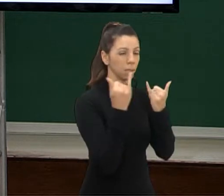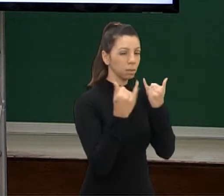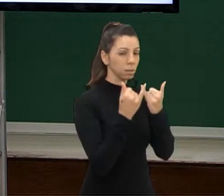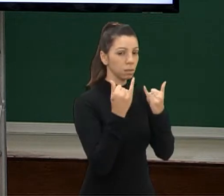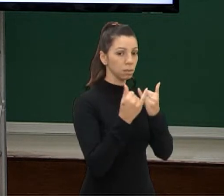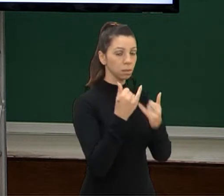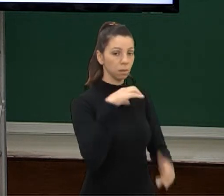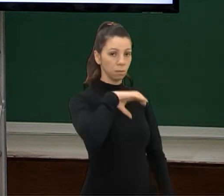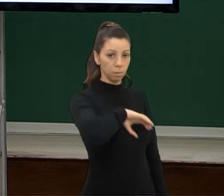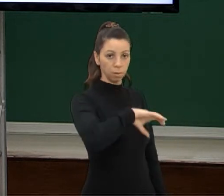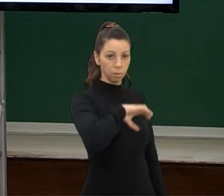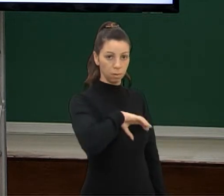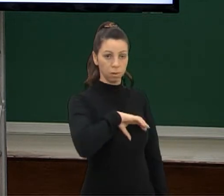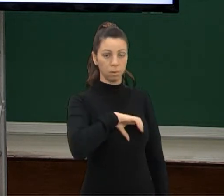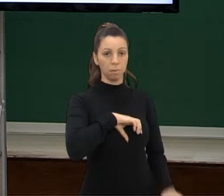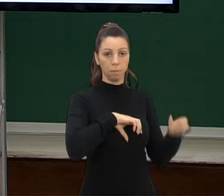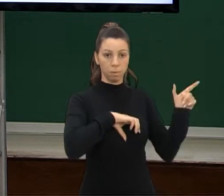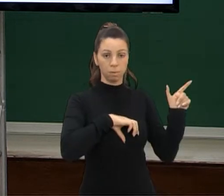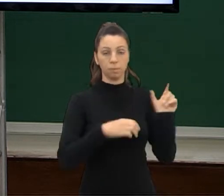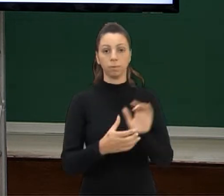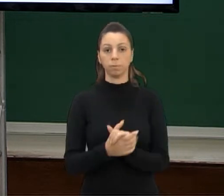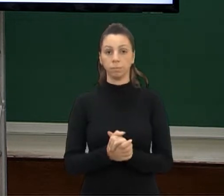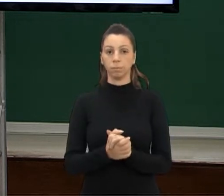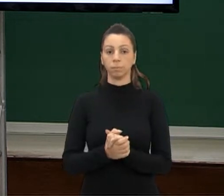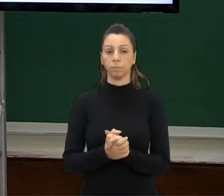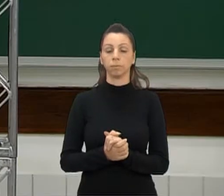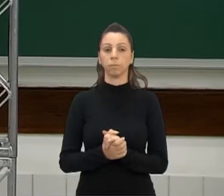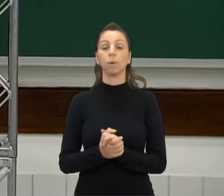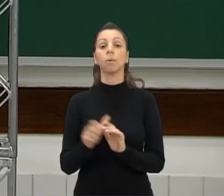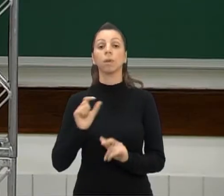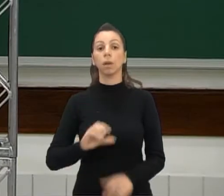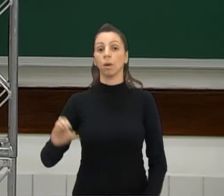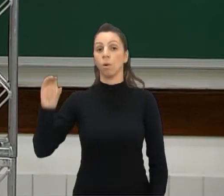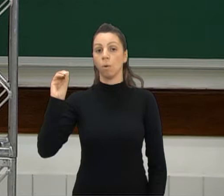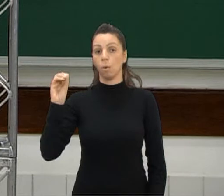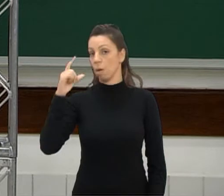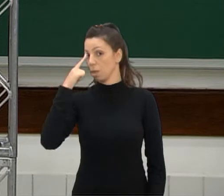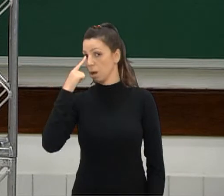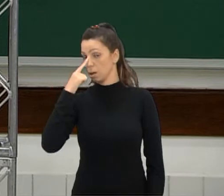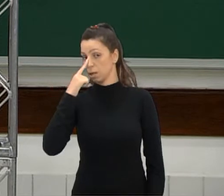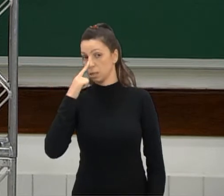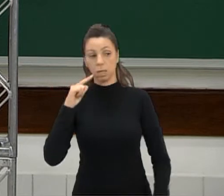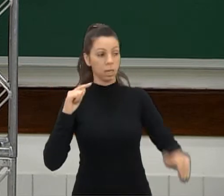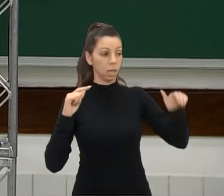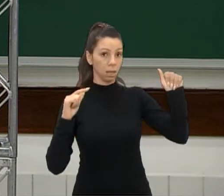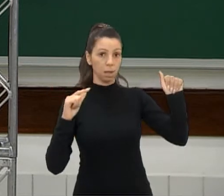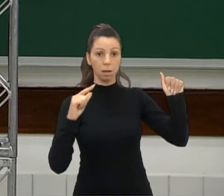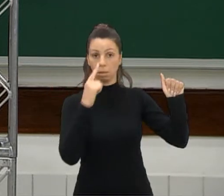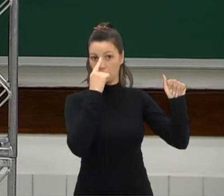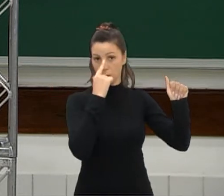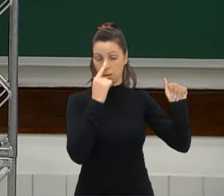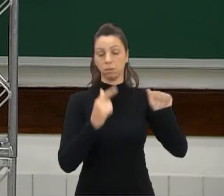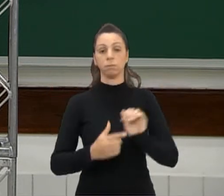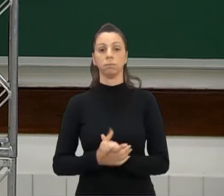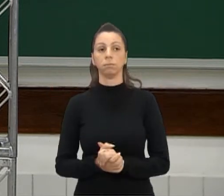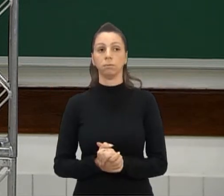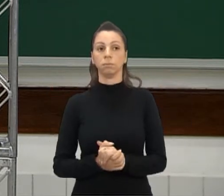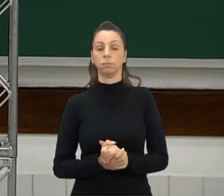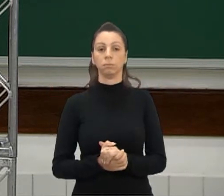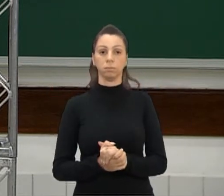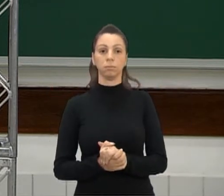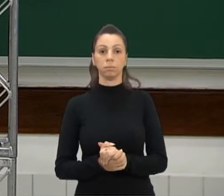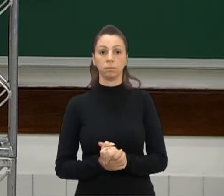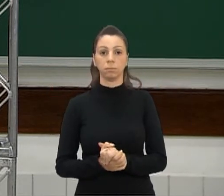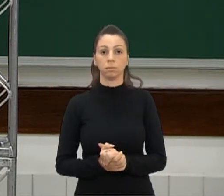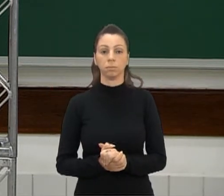o nariz em português. Lembraram? Que bien. E hoje, o que vamos saber? Hoje, nós vamos